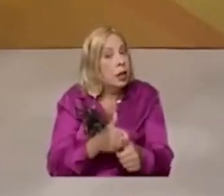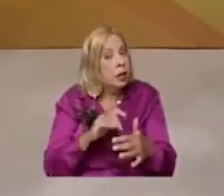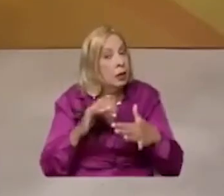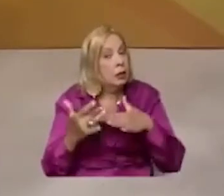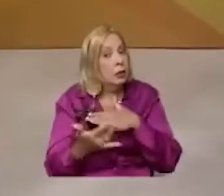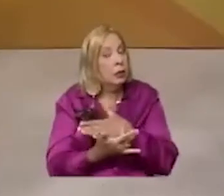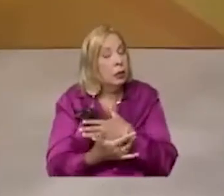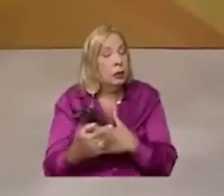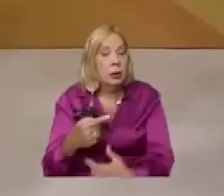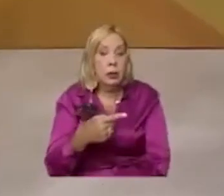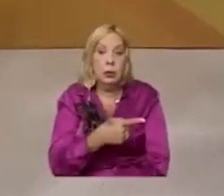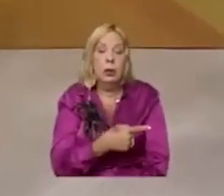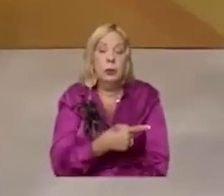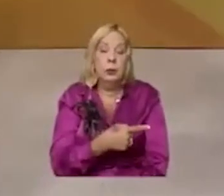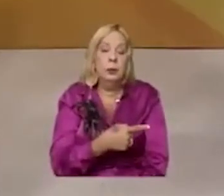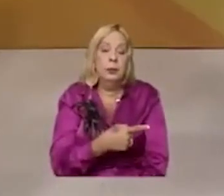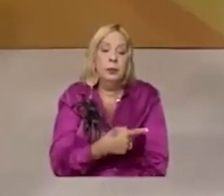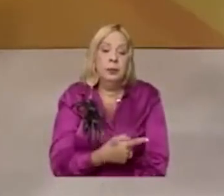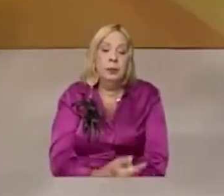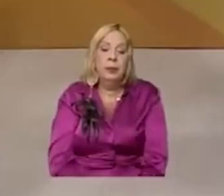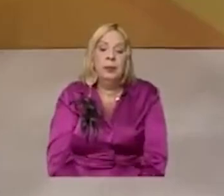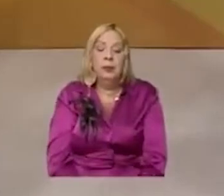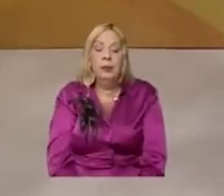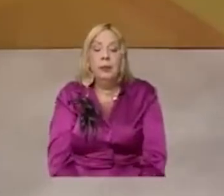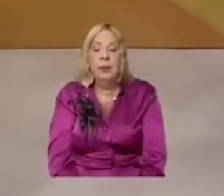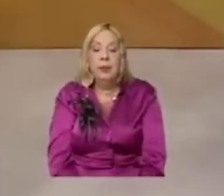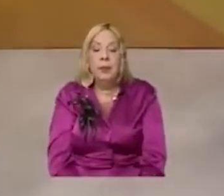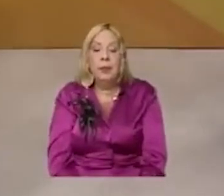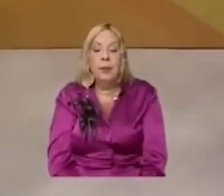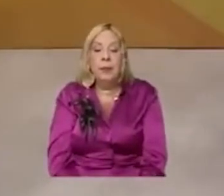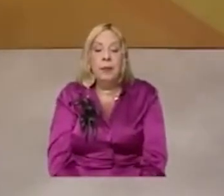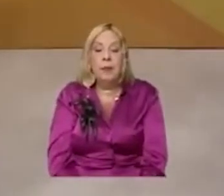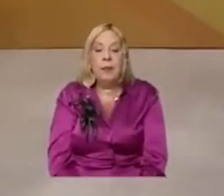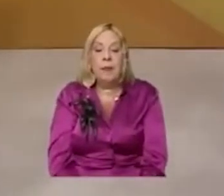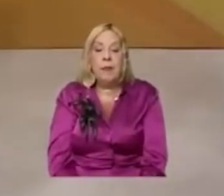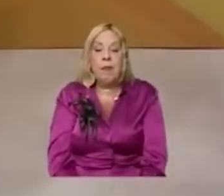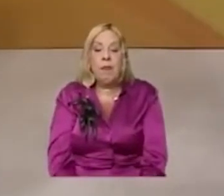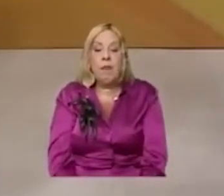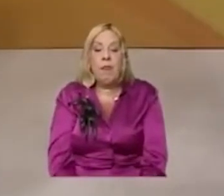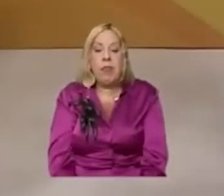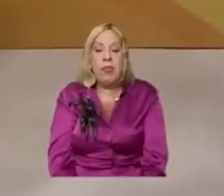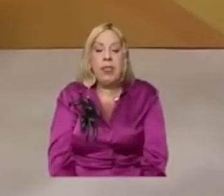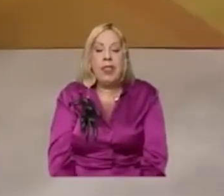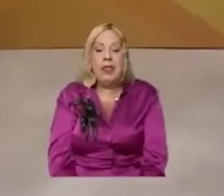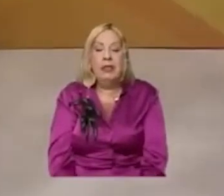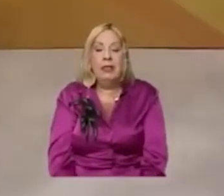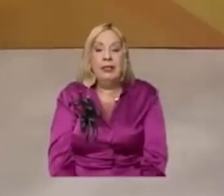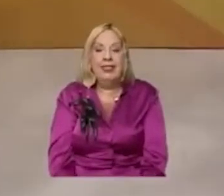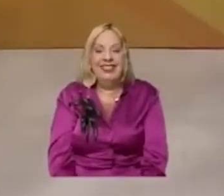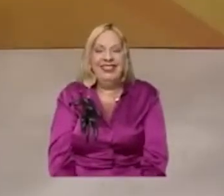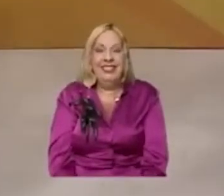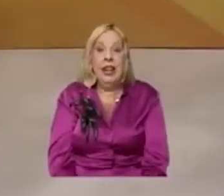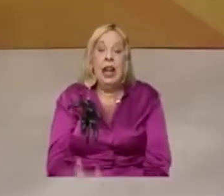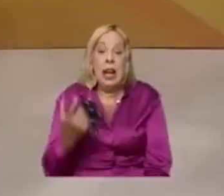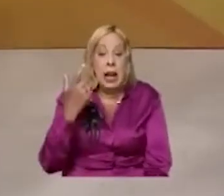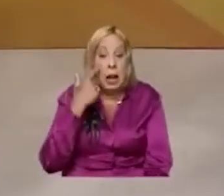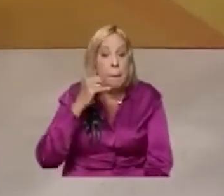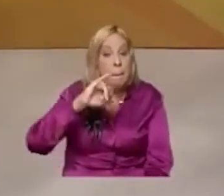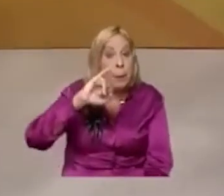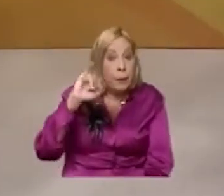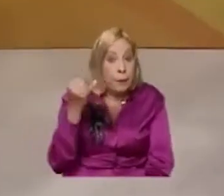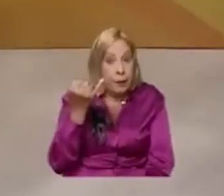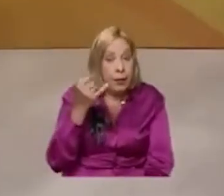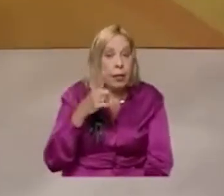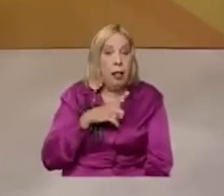Cap Oficial. Instagram, Facebook, YouTube, tem até um QR Code aí que facilita para você nos acompanhar, tá bom? Isso, tá aí na tela, é só